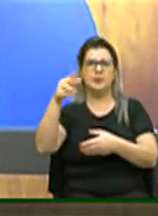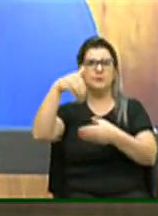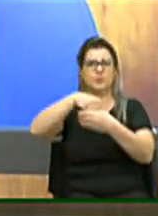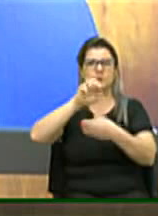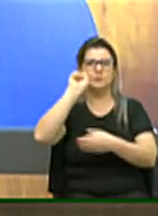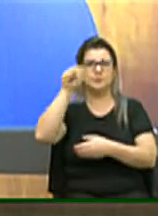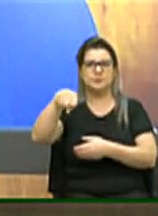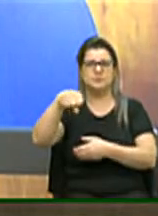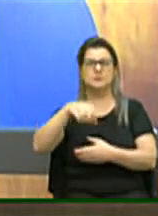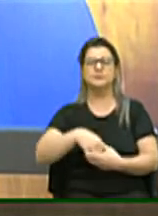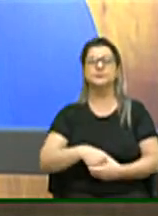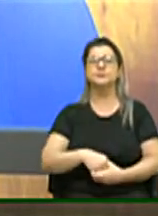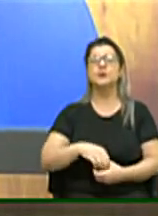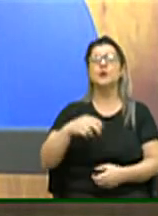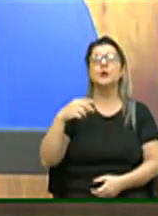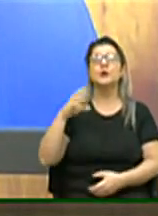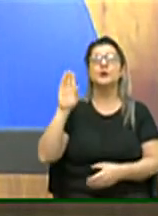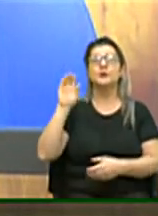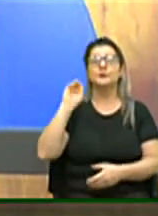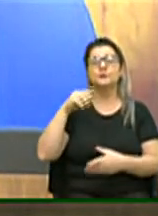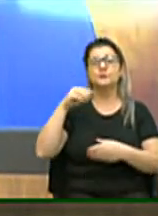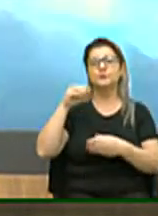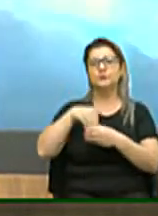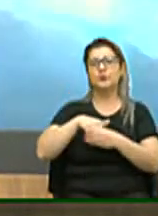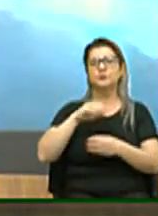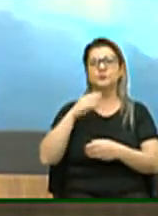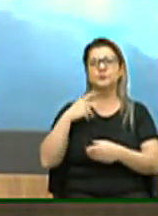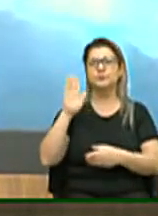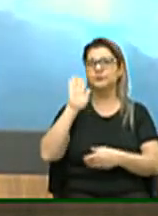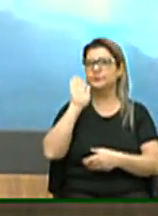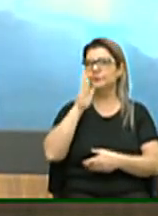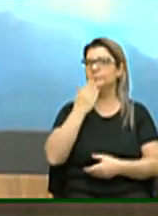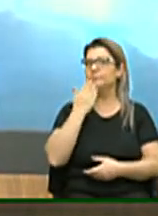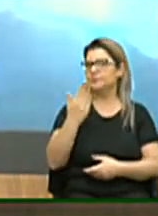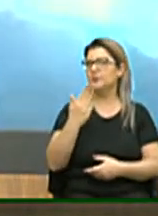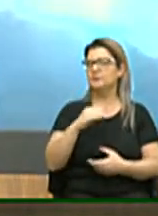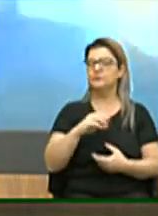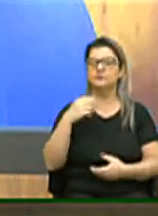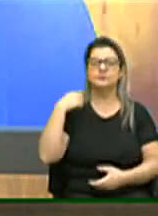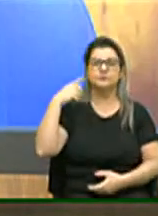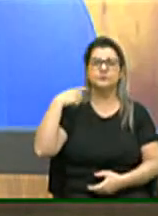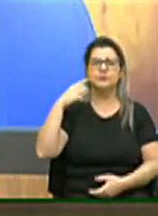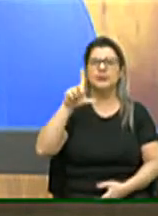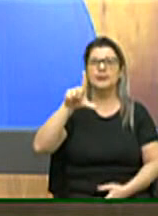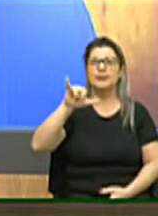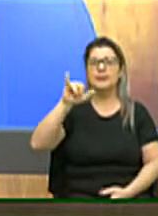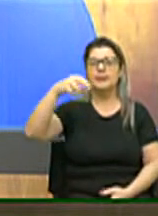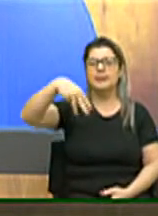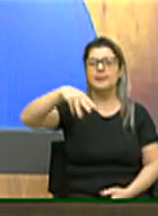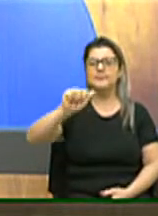Riesgo. Voto favorável. Deputado Ayrton Lima.